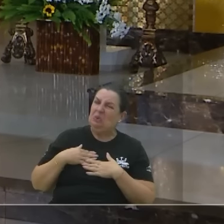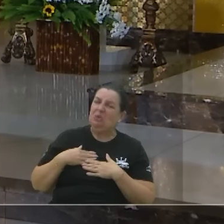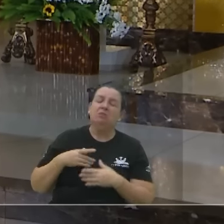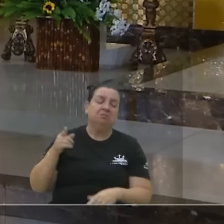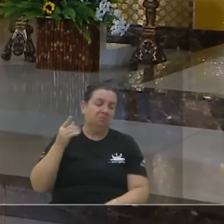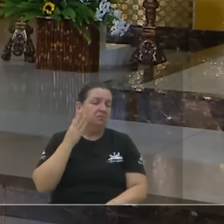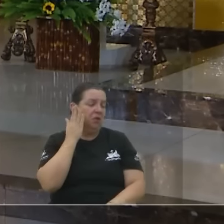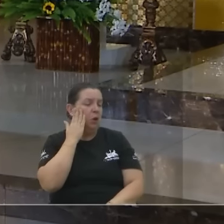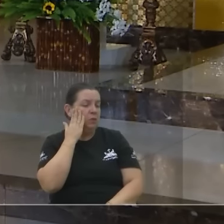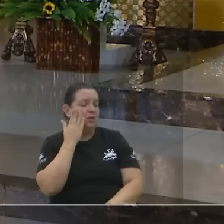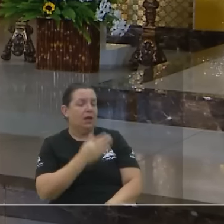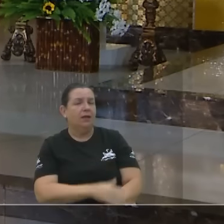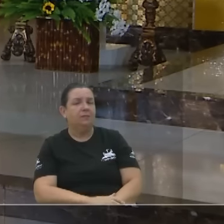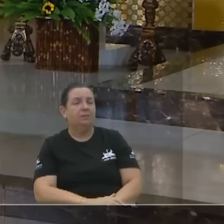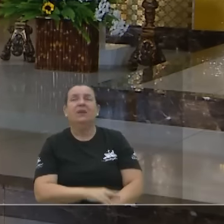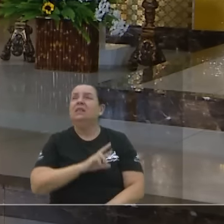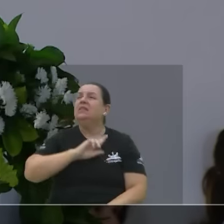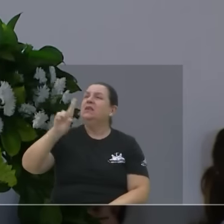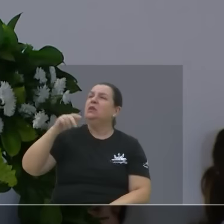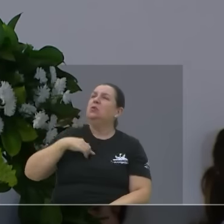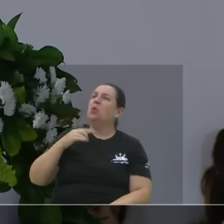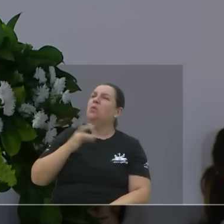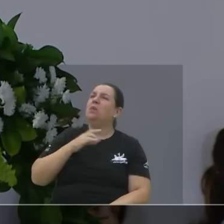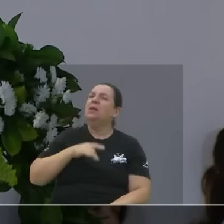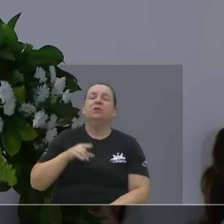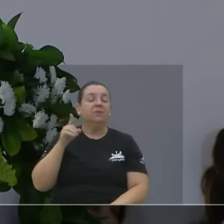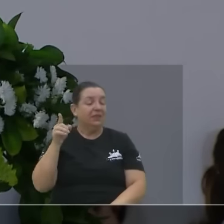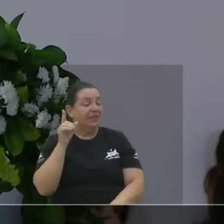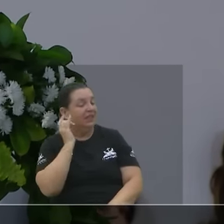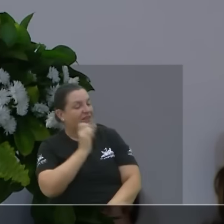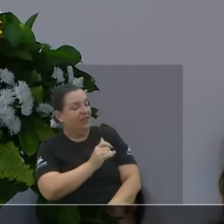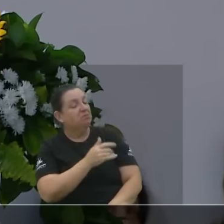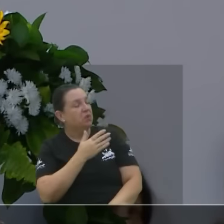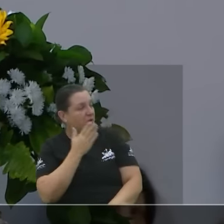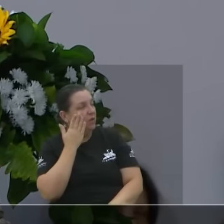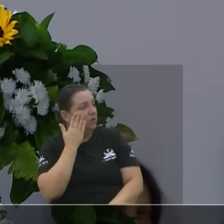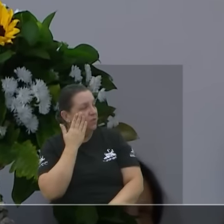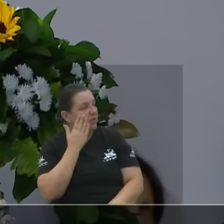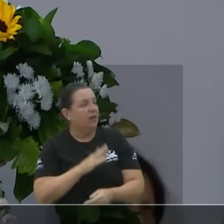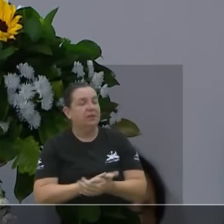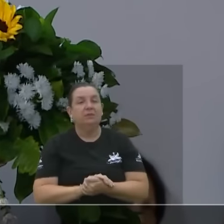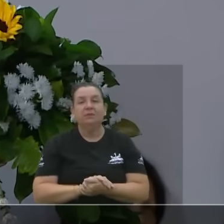sei. Senhor, estou com medo, eu sei.